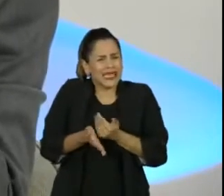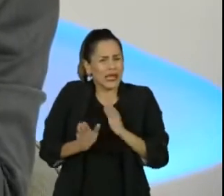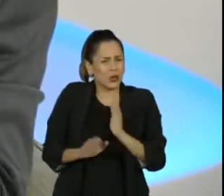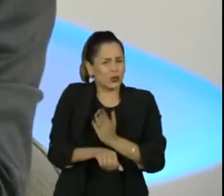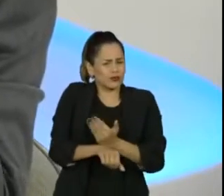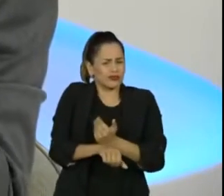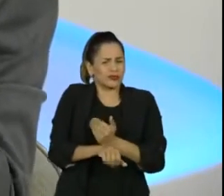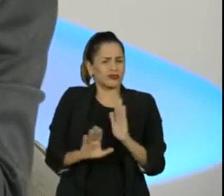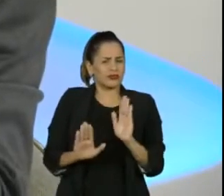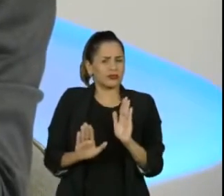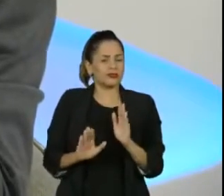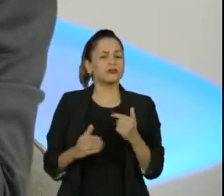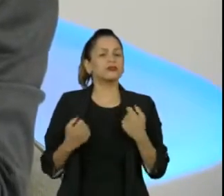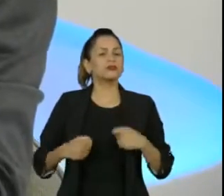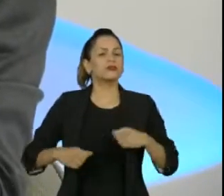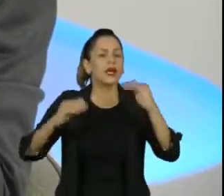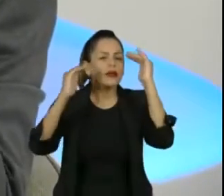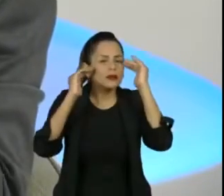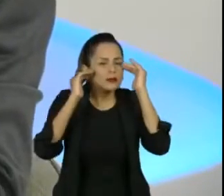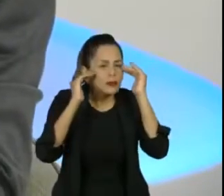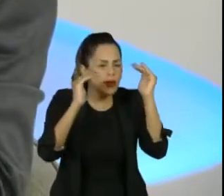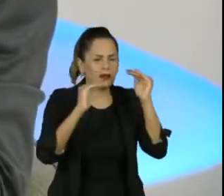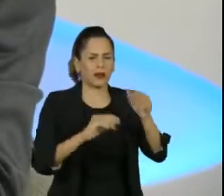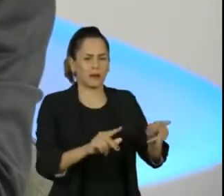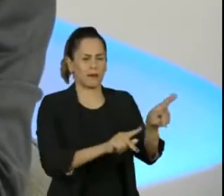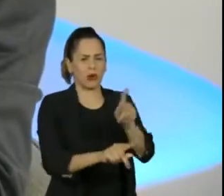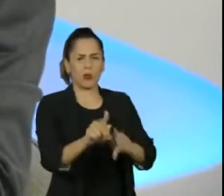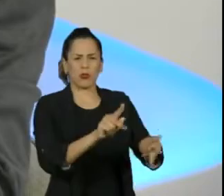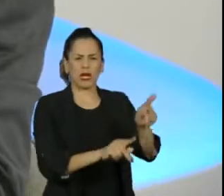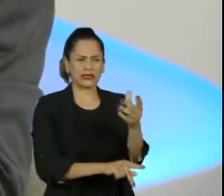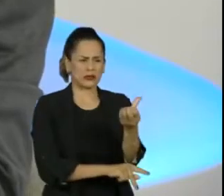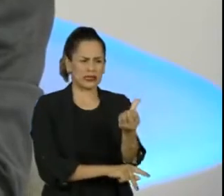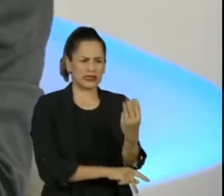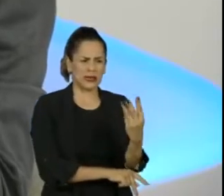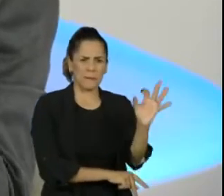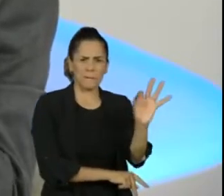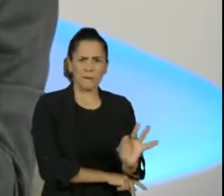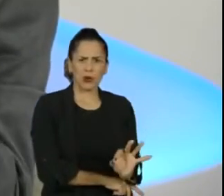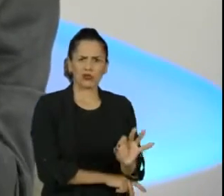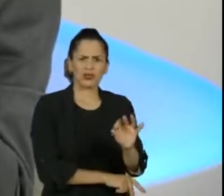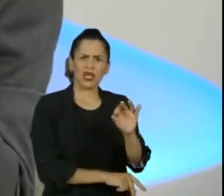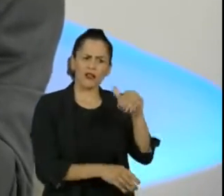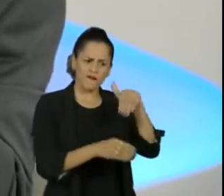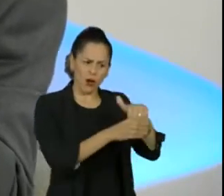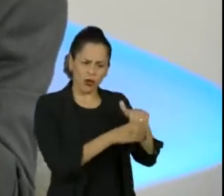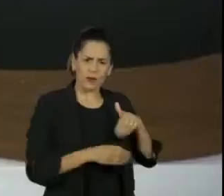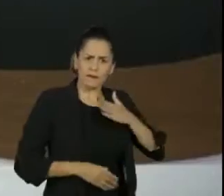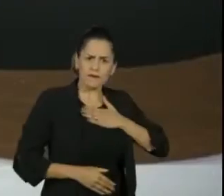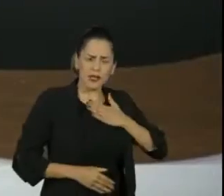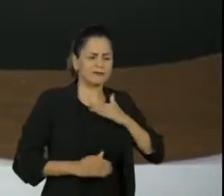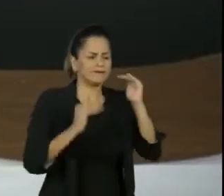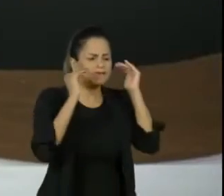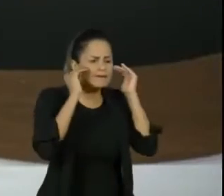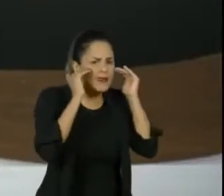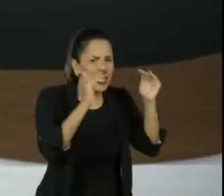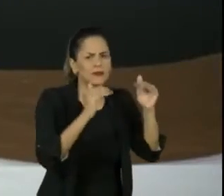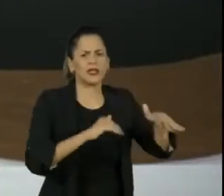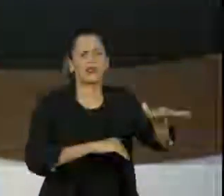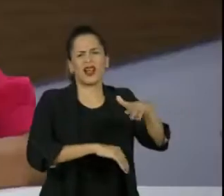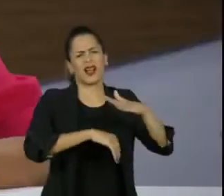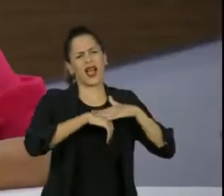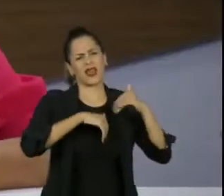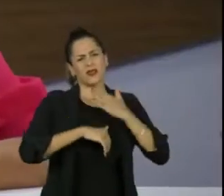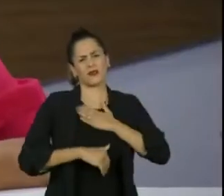a votação maciça que eu tive, o carinho do povo de Belo Horizonte. É uma questão de respeito. Perfeito. Por favor, Márcia.